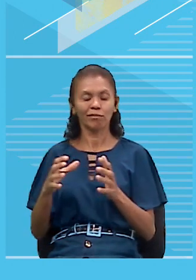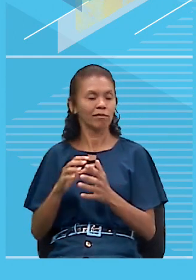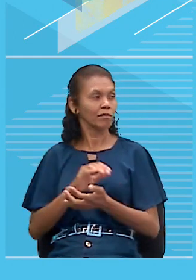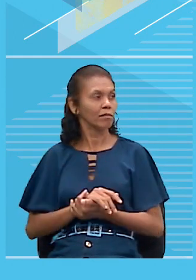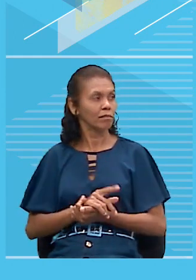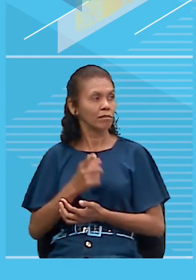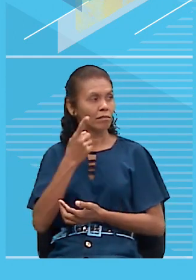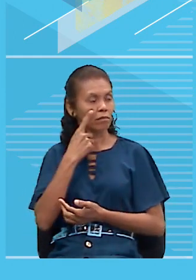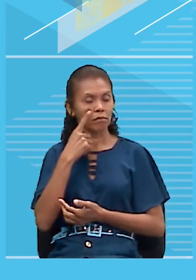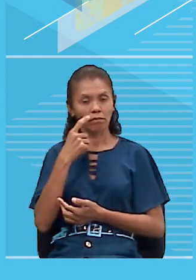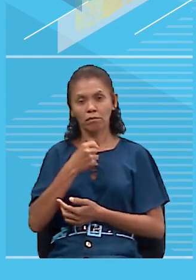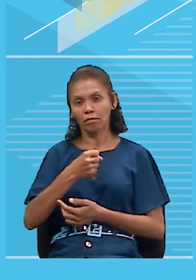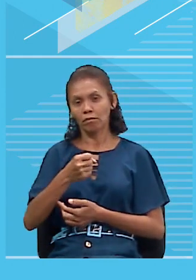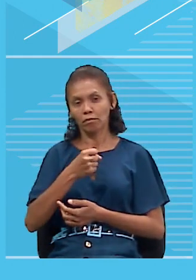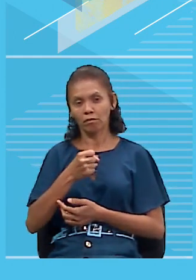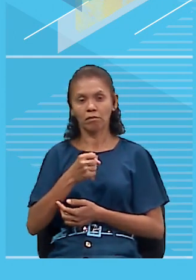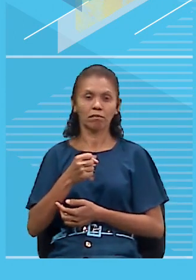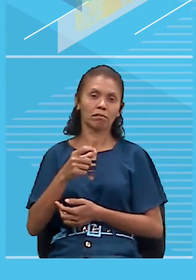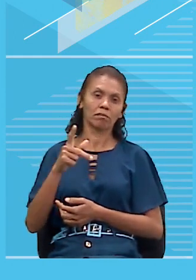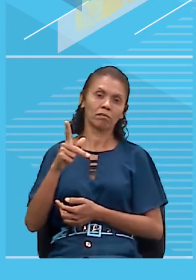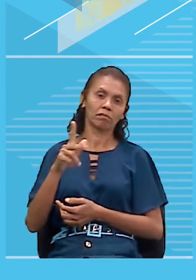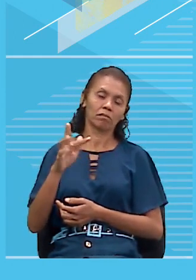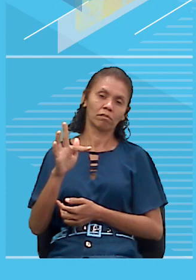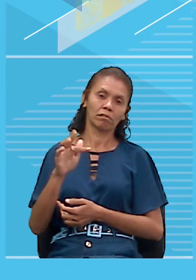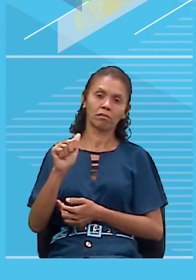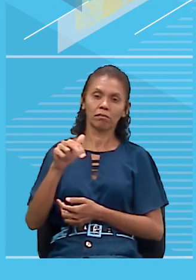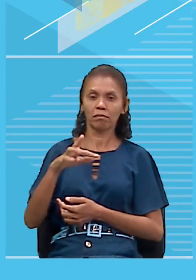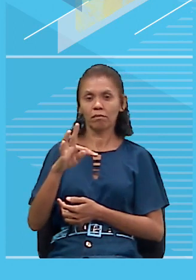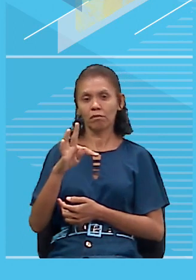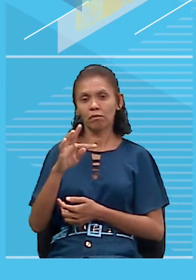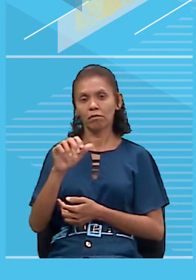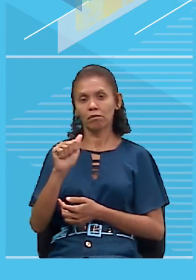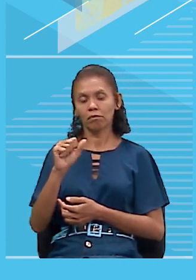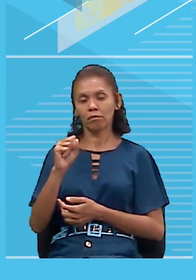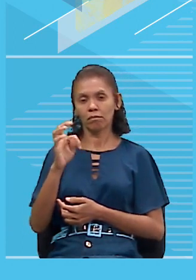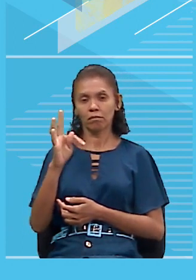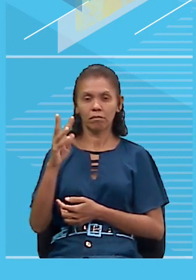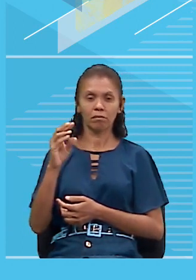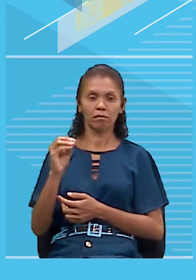reportagem do Fantástico casalzinho de inglês estranho